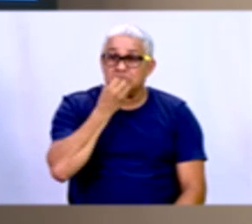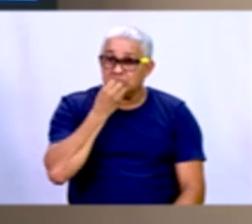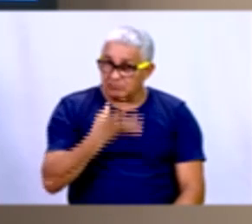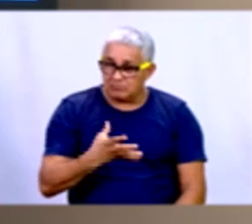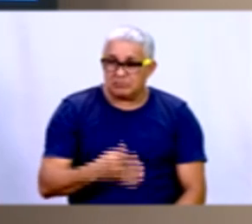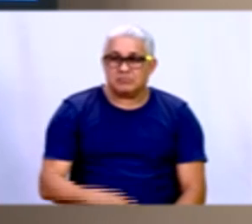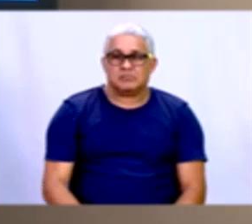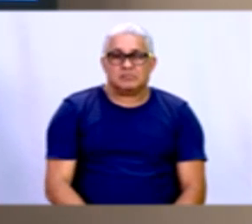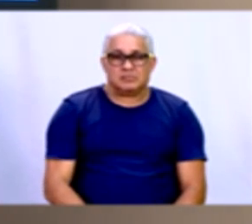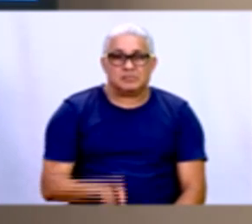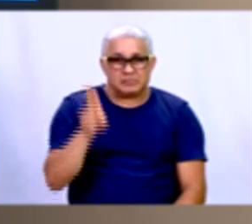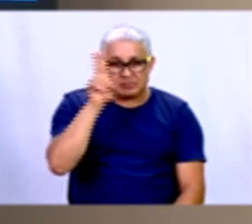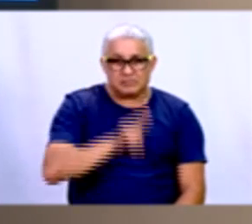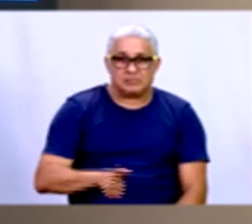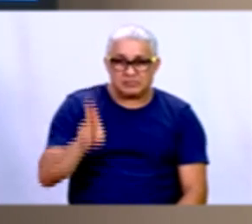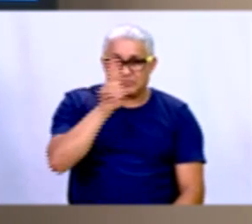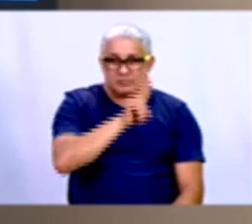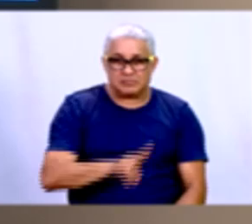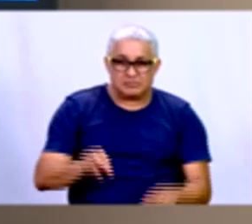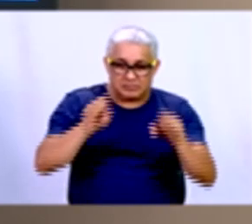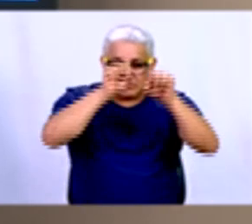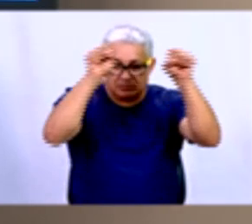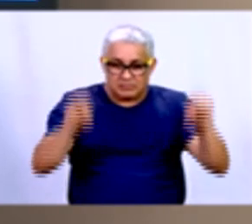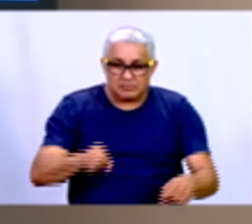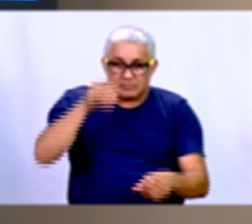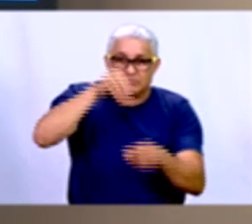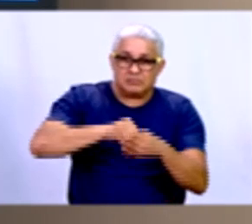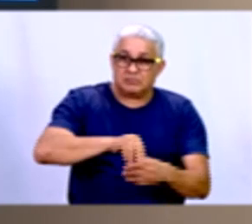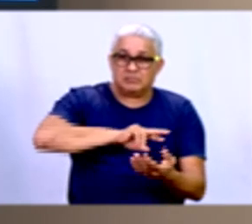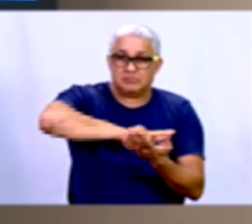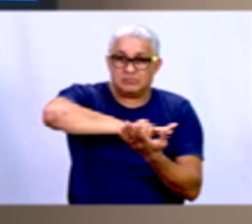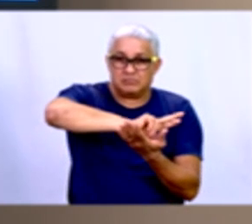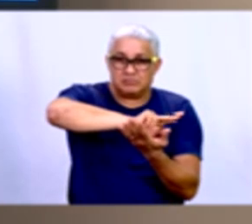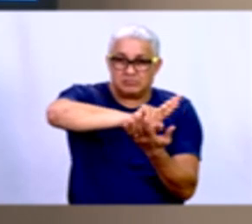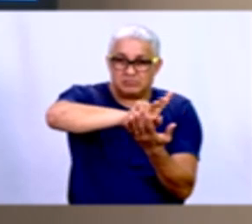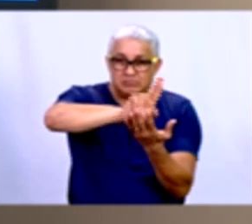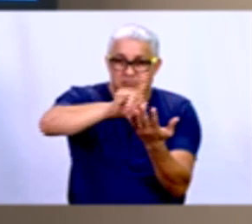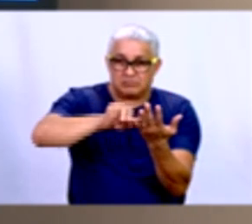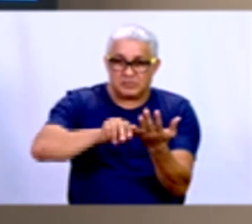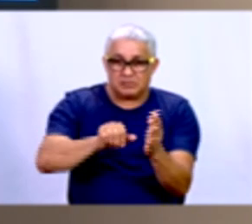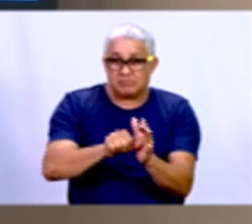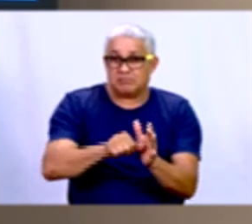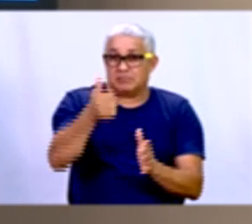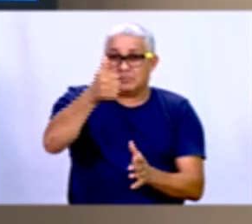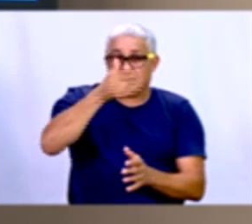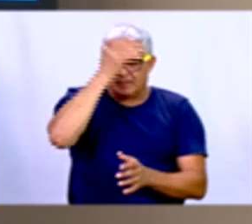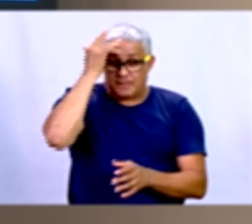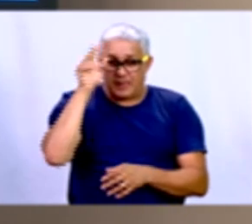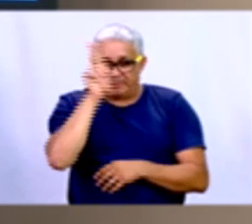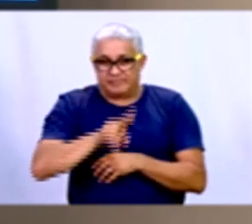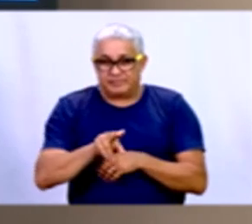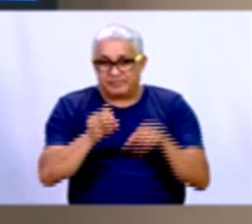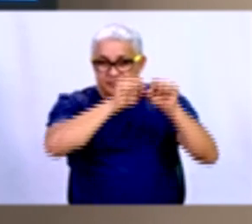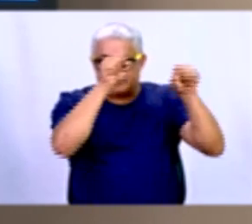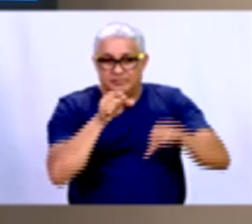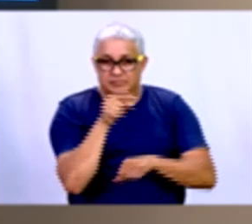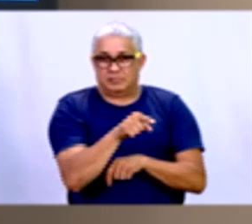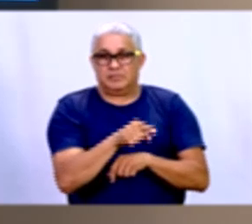muito boa para ser utilizada em sistemas diversos. Quando é a primeira vez que uma pessoa está utilizando um sistema,